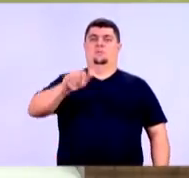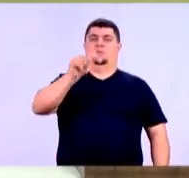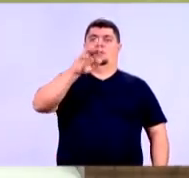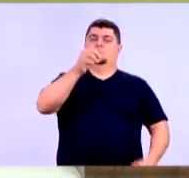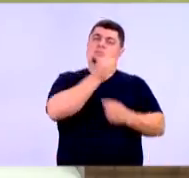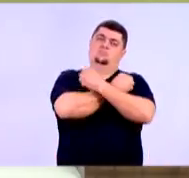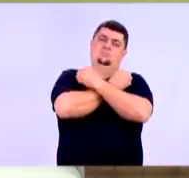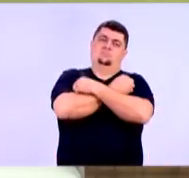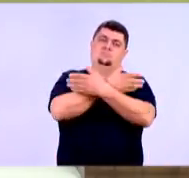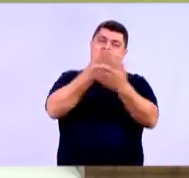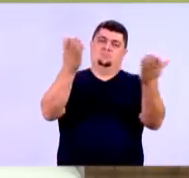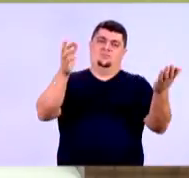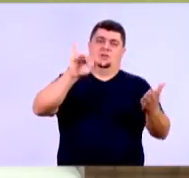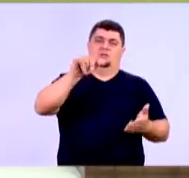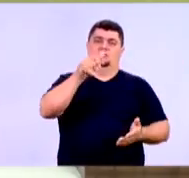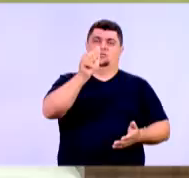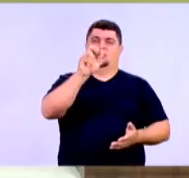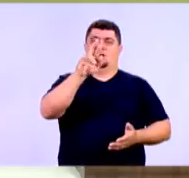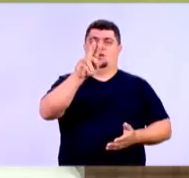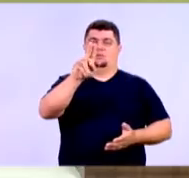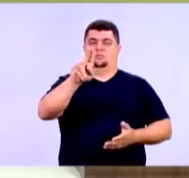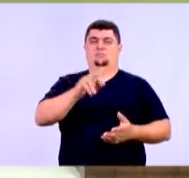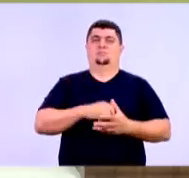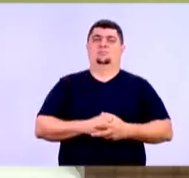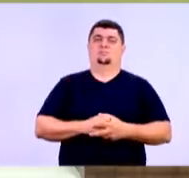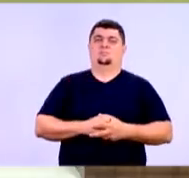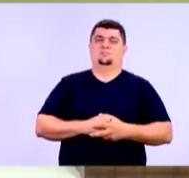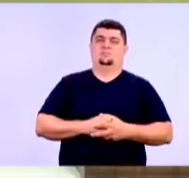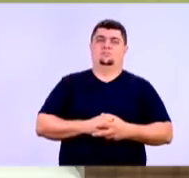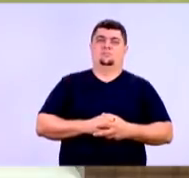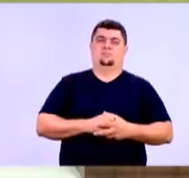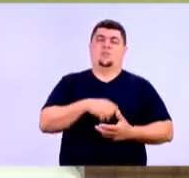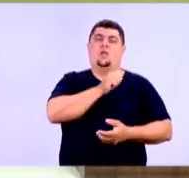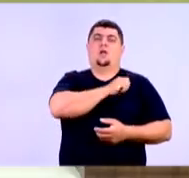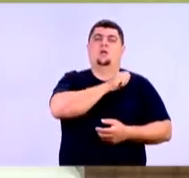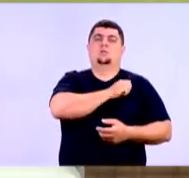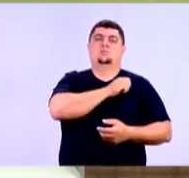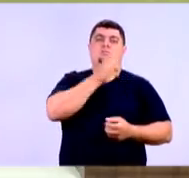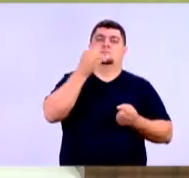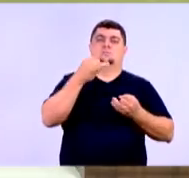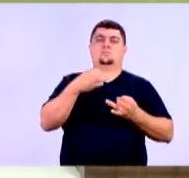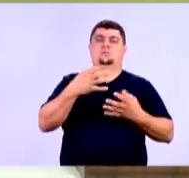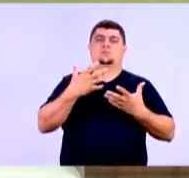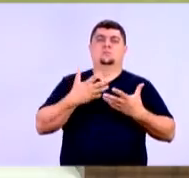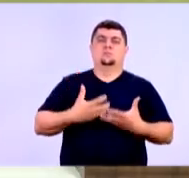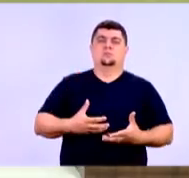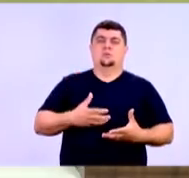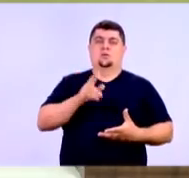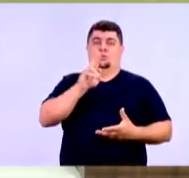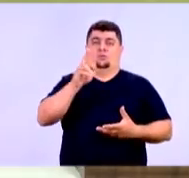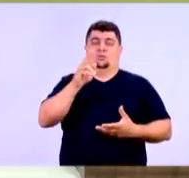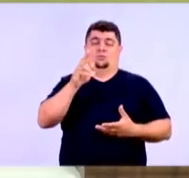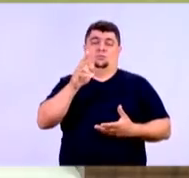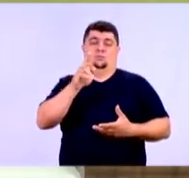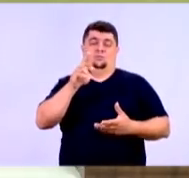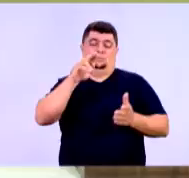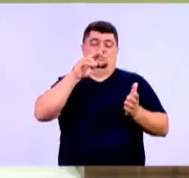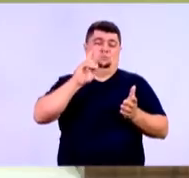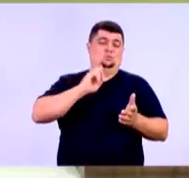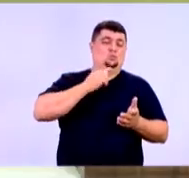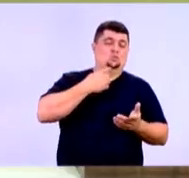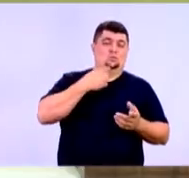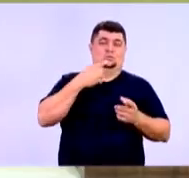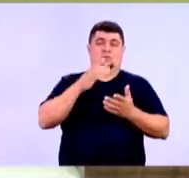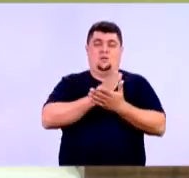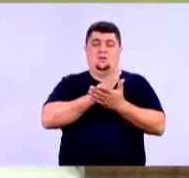para o pessoal de Jaru que está participando, né? Os alunos dizem que é muito chato ter o seu nome no Serasa, que às vezes quando você